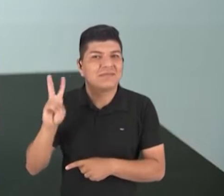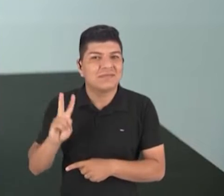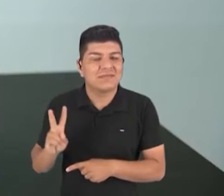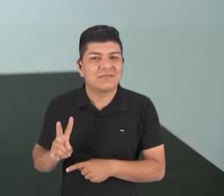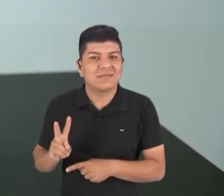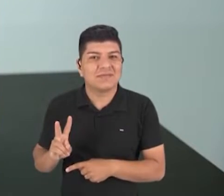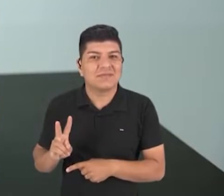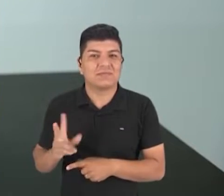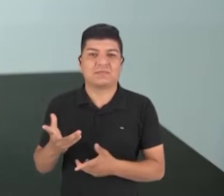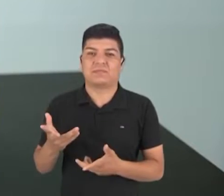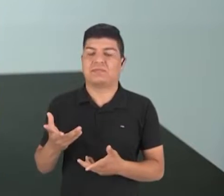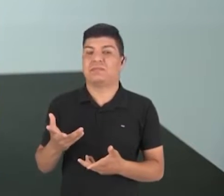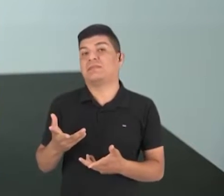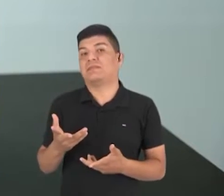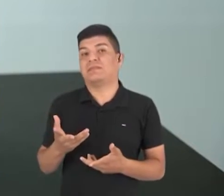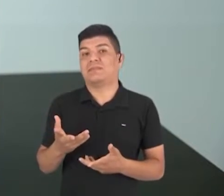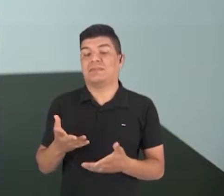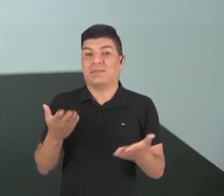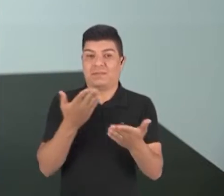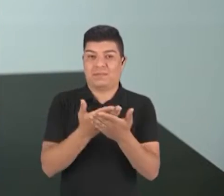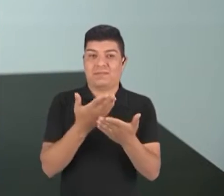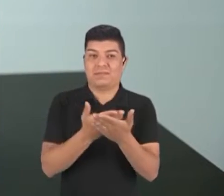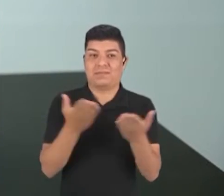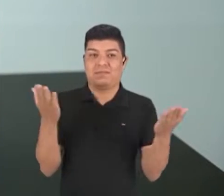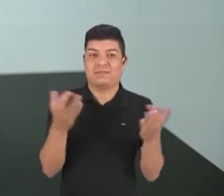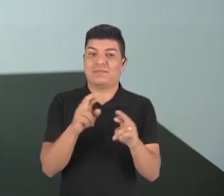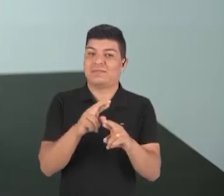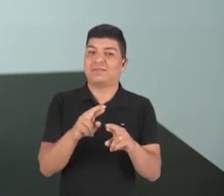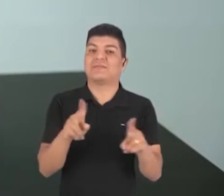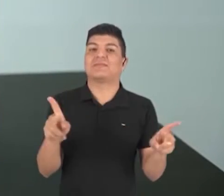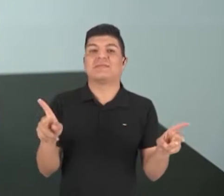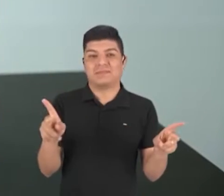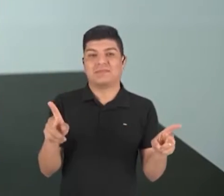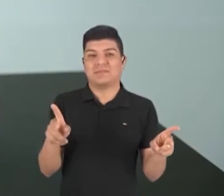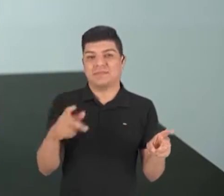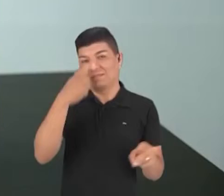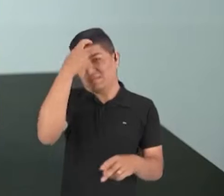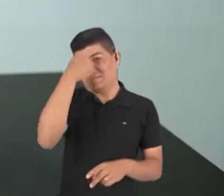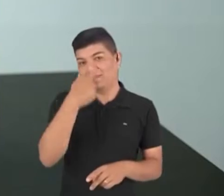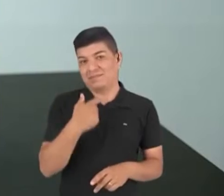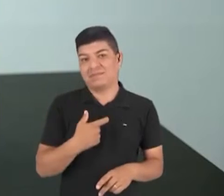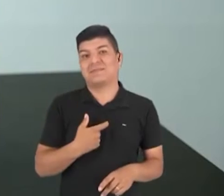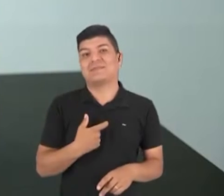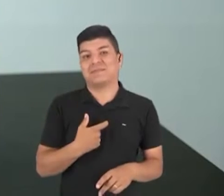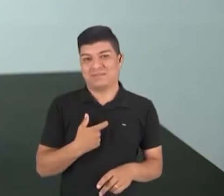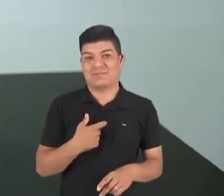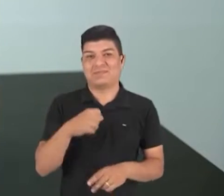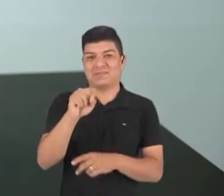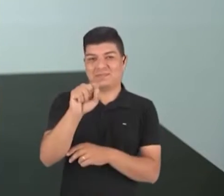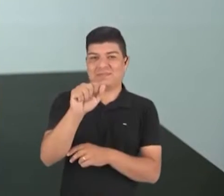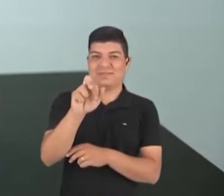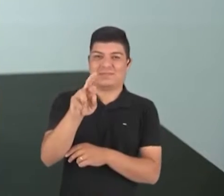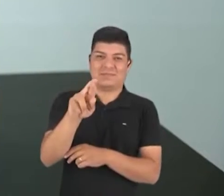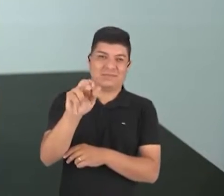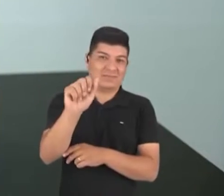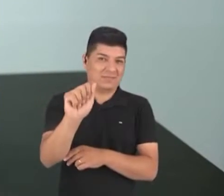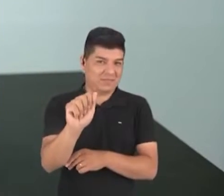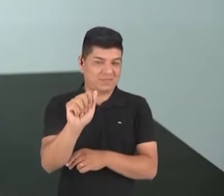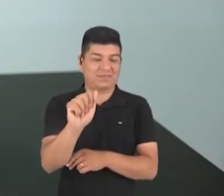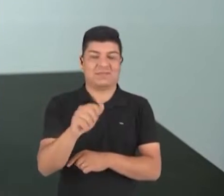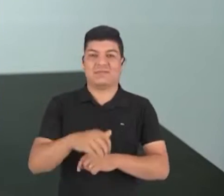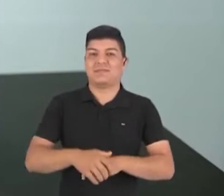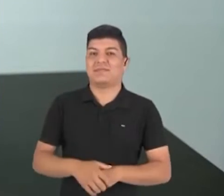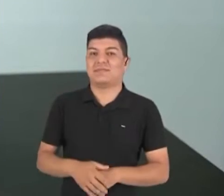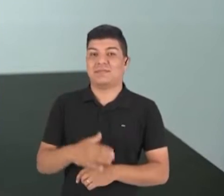Hoje a aula vai ser um pouco diferente isso mesmo será comigo a Sara muito bem